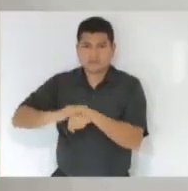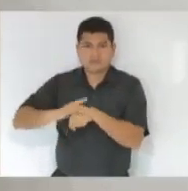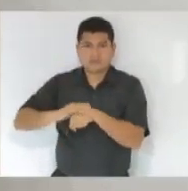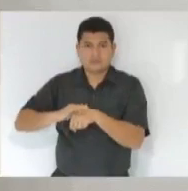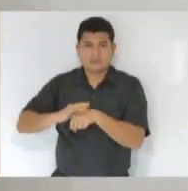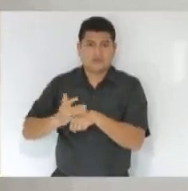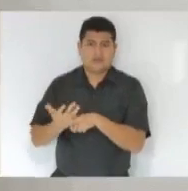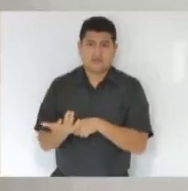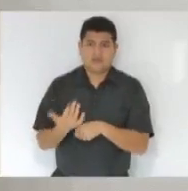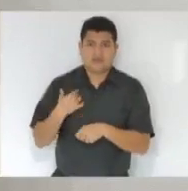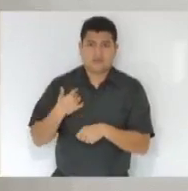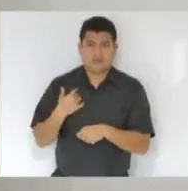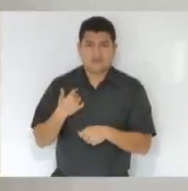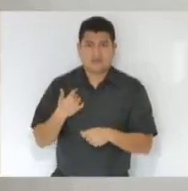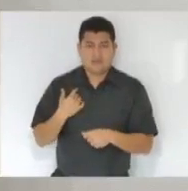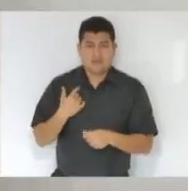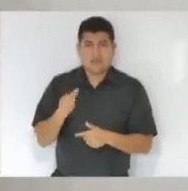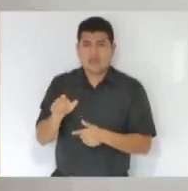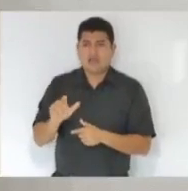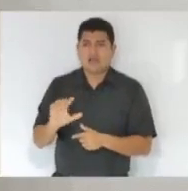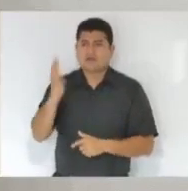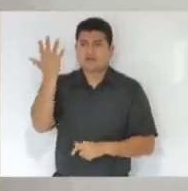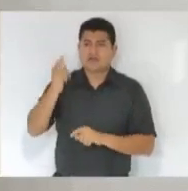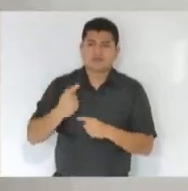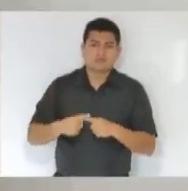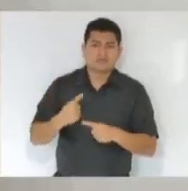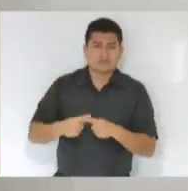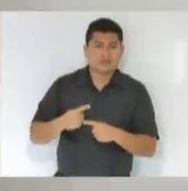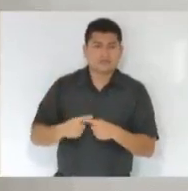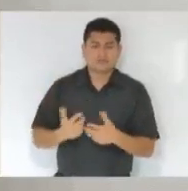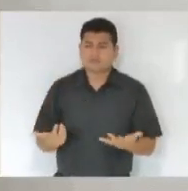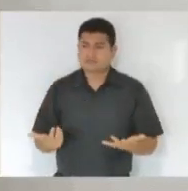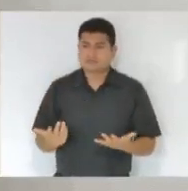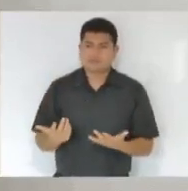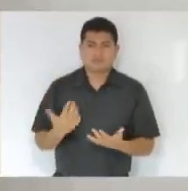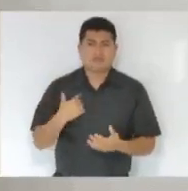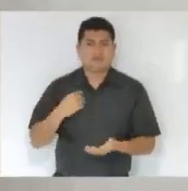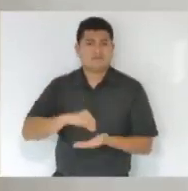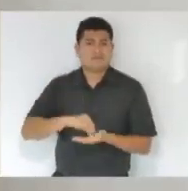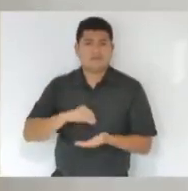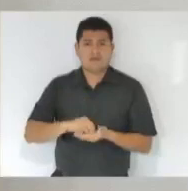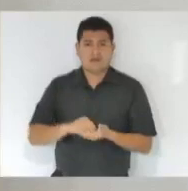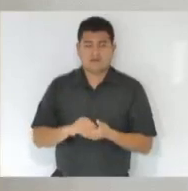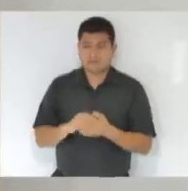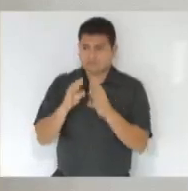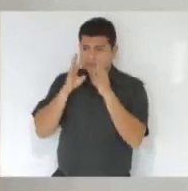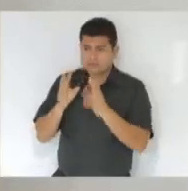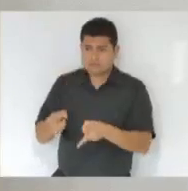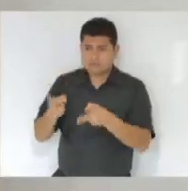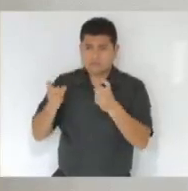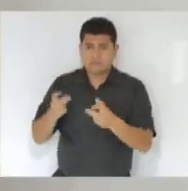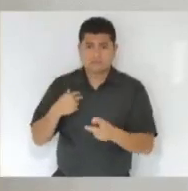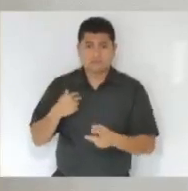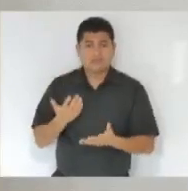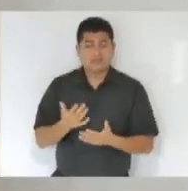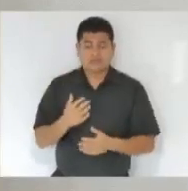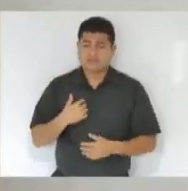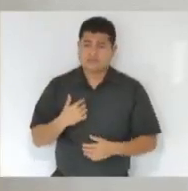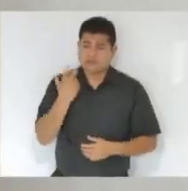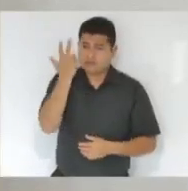sintomas e não das causas. E é natural que assim o seja, porque o dia a dia nos leva a isso. O problema disso